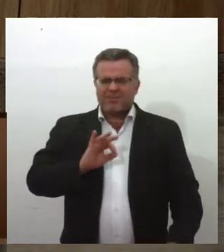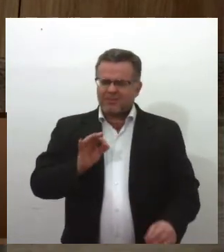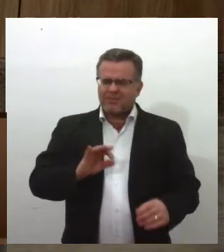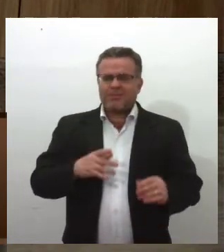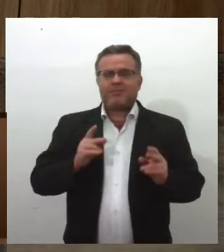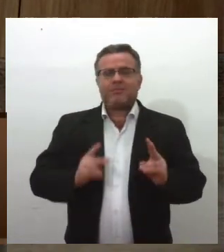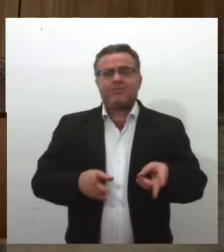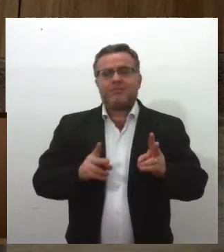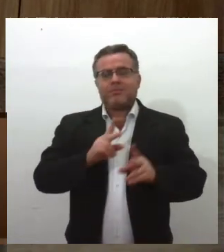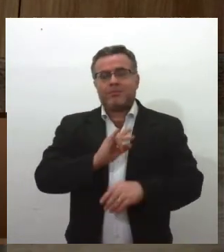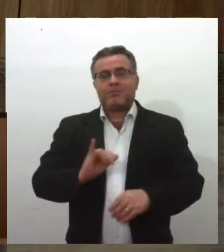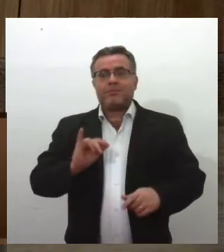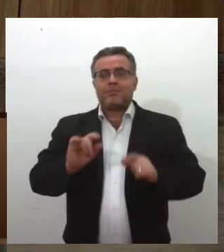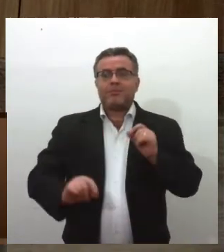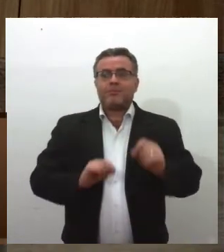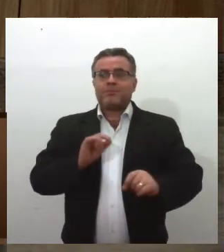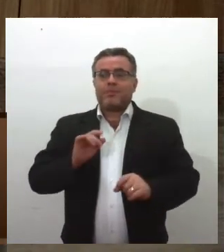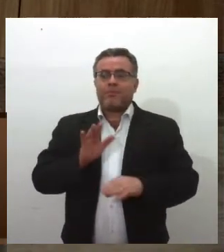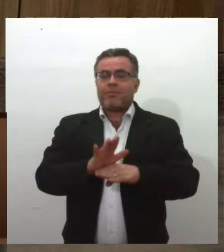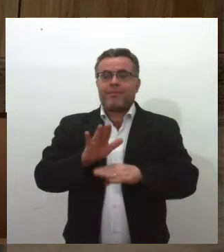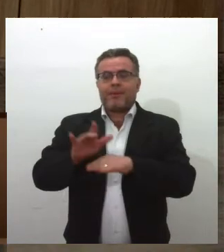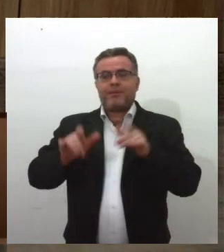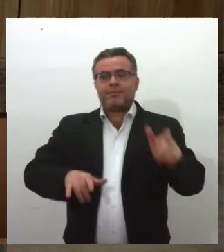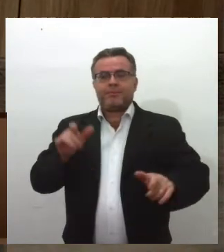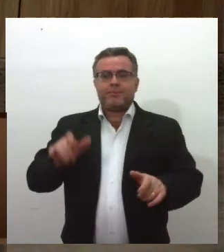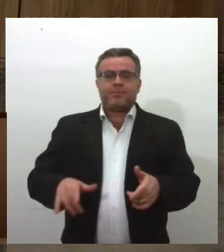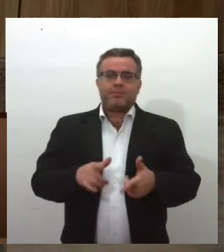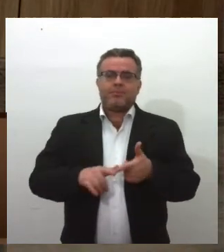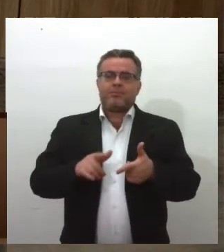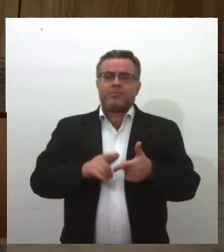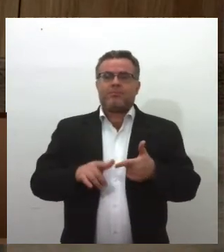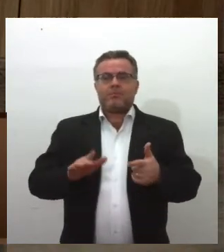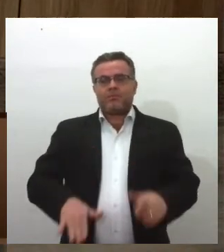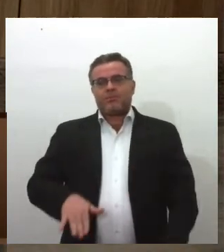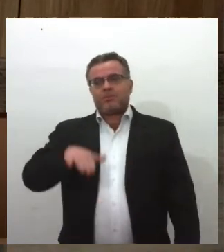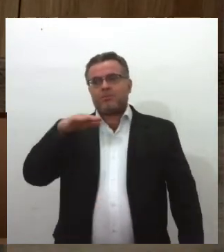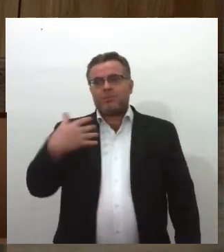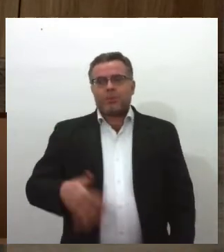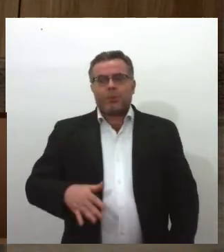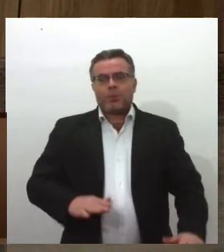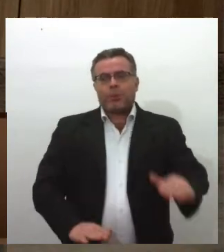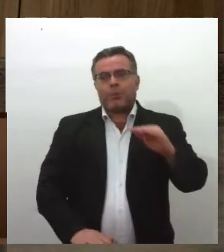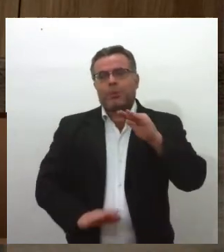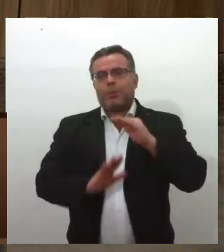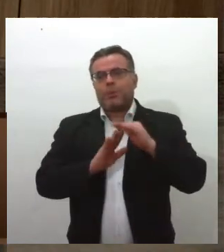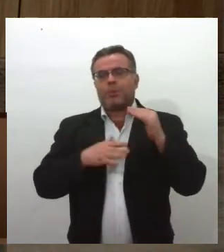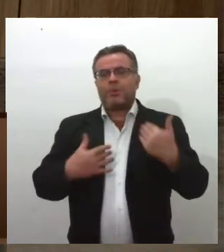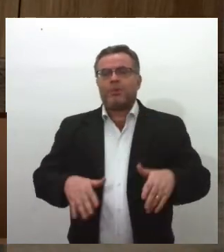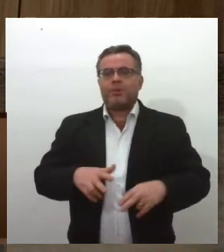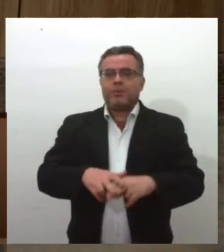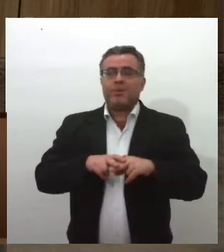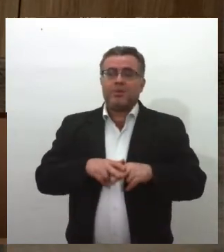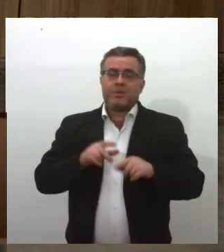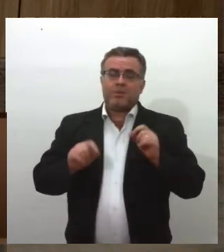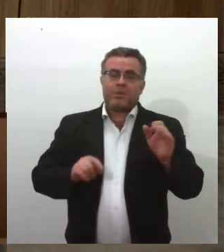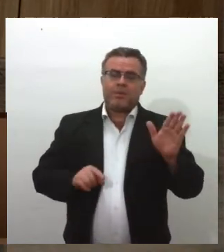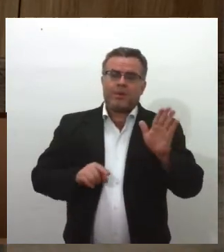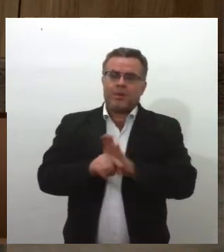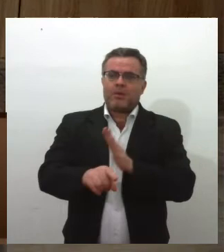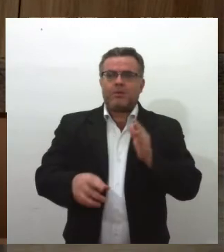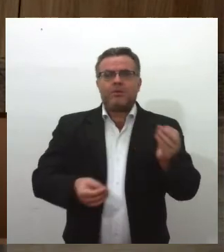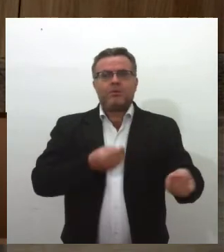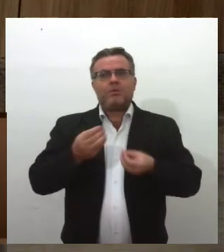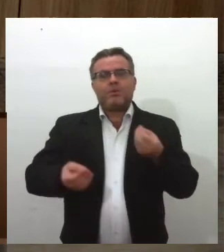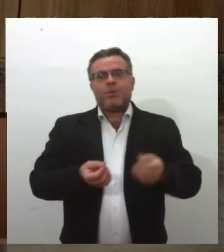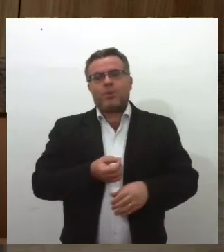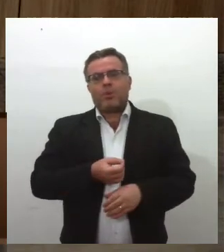que vão levar esse homem mais adiante a problemas mais sérios. Na vida adulta, né? Exatamente, a problemas mais sérios. Então, a minha pergunta é, quando os pais